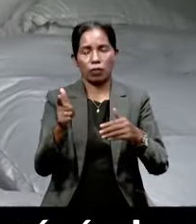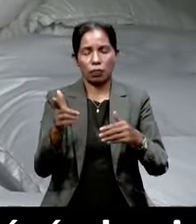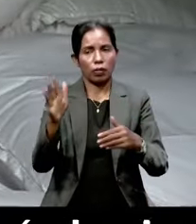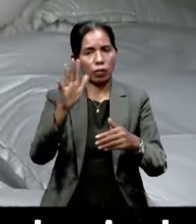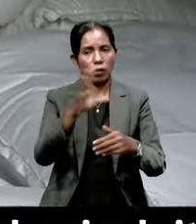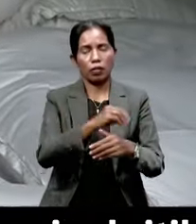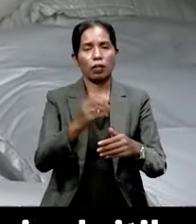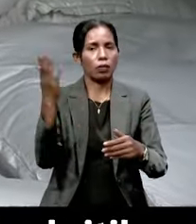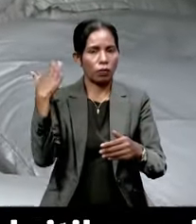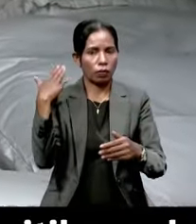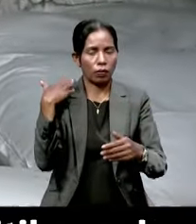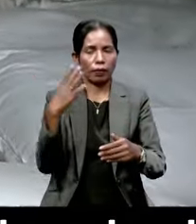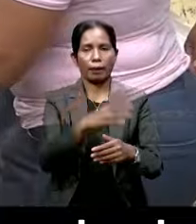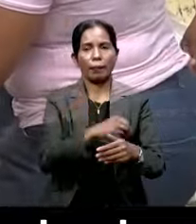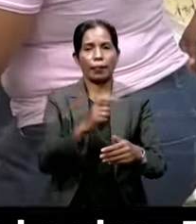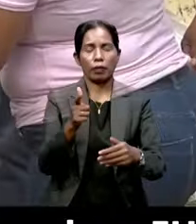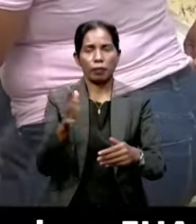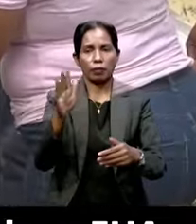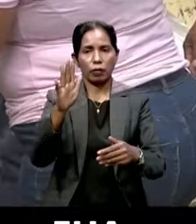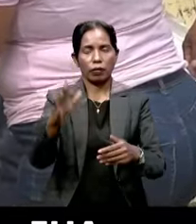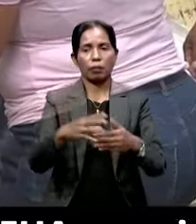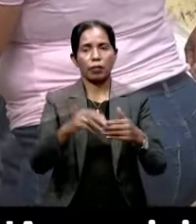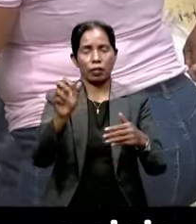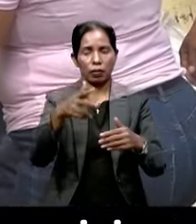nebe antes ne ho dólar sanu resin tolu